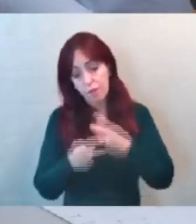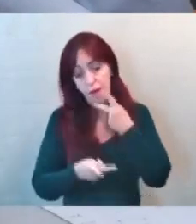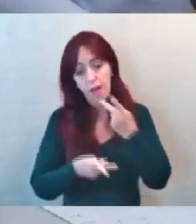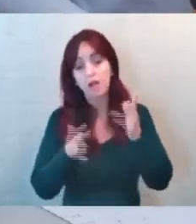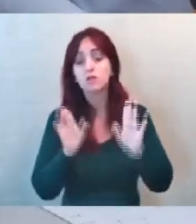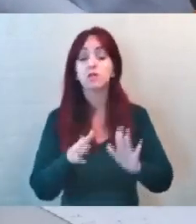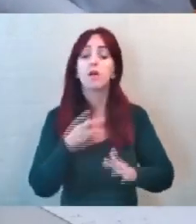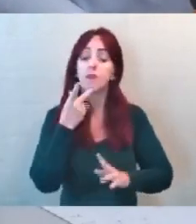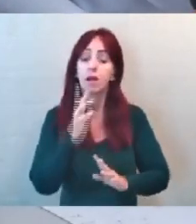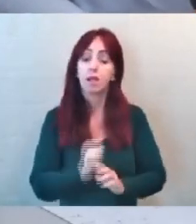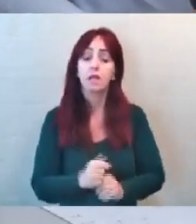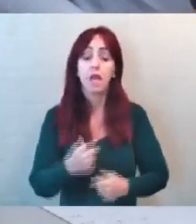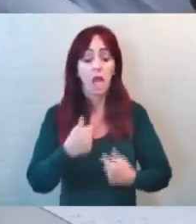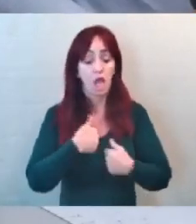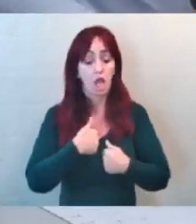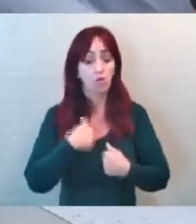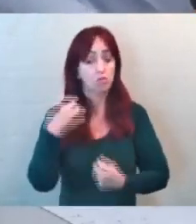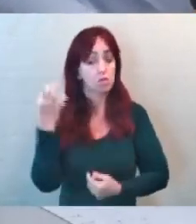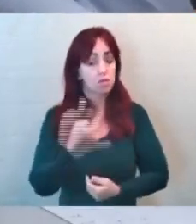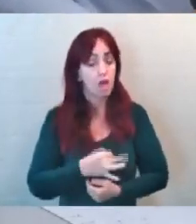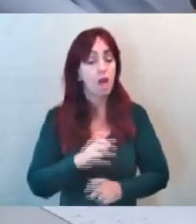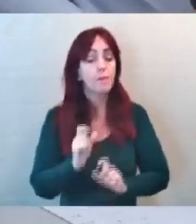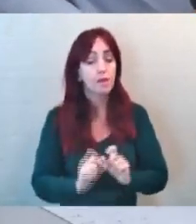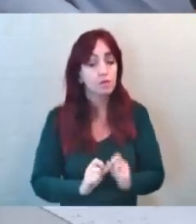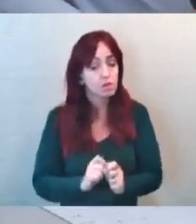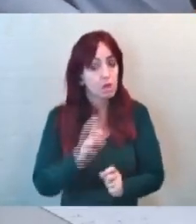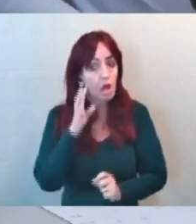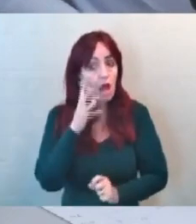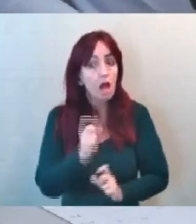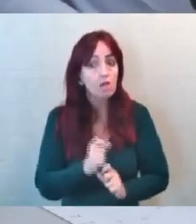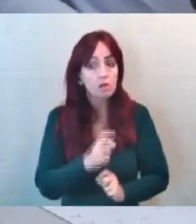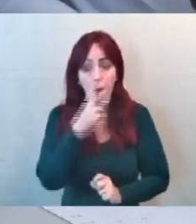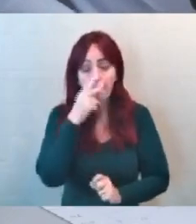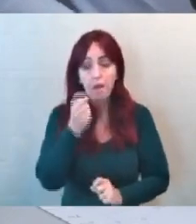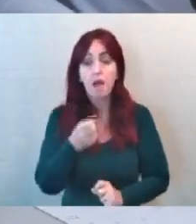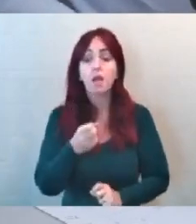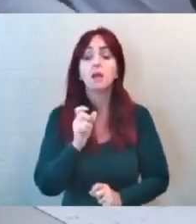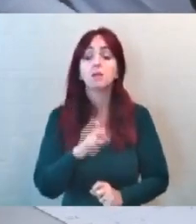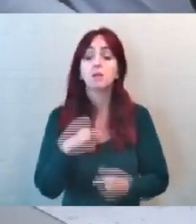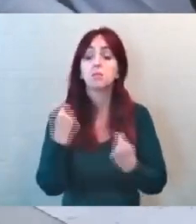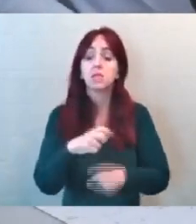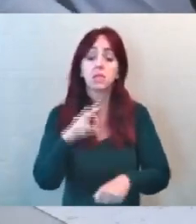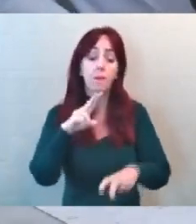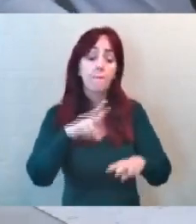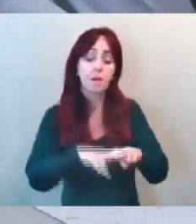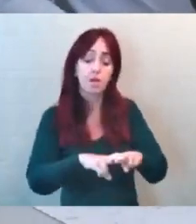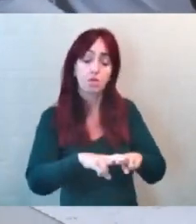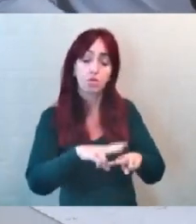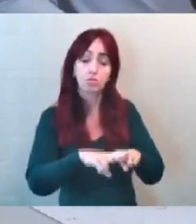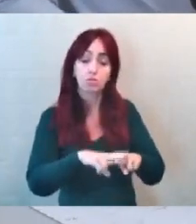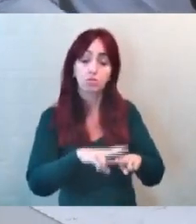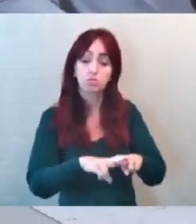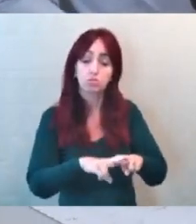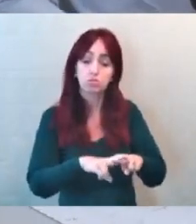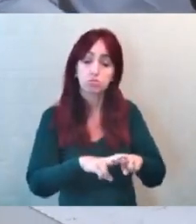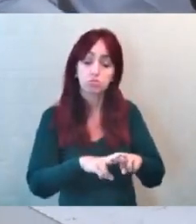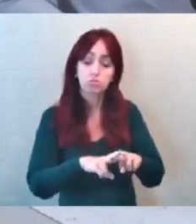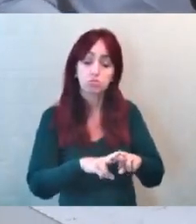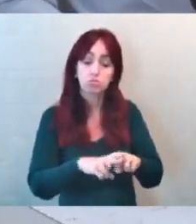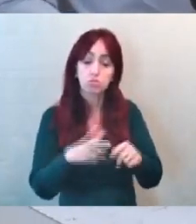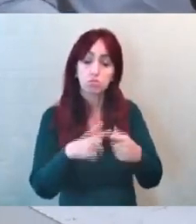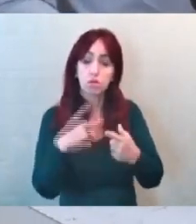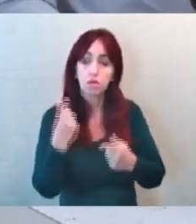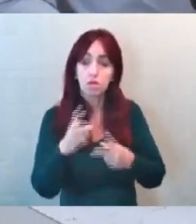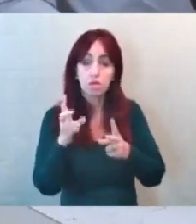jornal. Eu, sinceramente, eu acho que isso aí é caso de prisão. De prisão, porque nós recebemos a senhora Esther, que